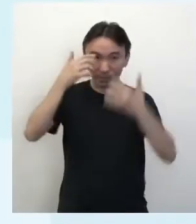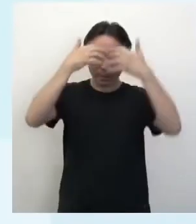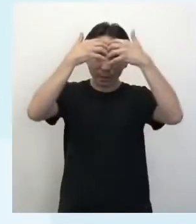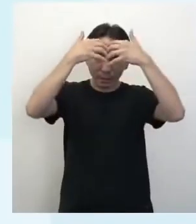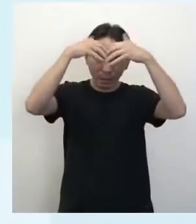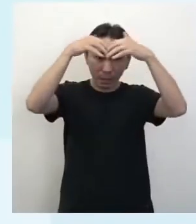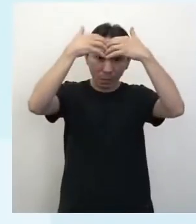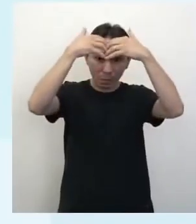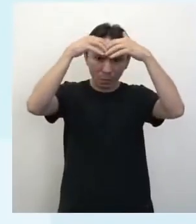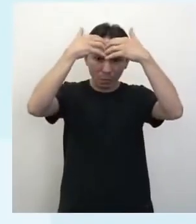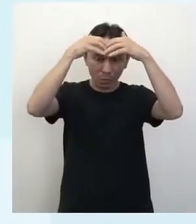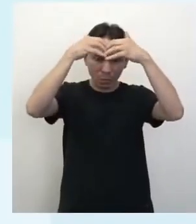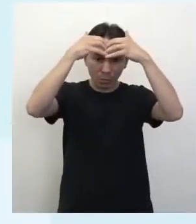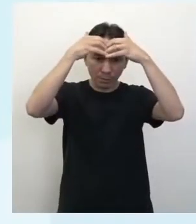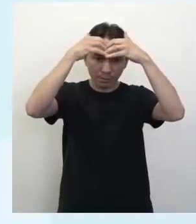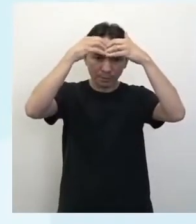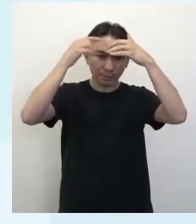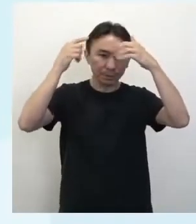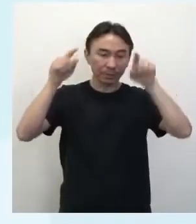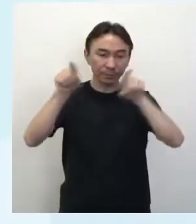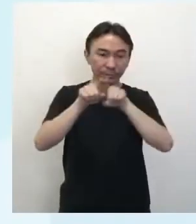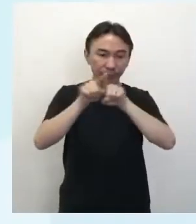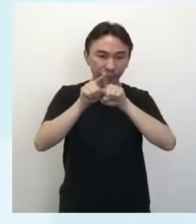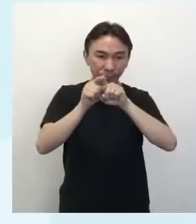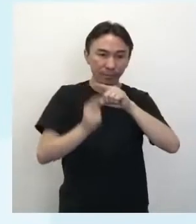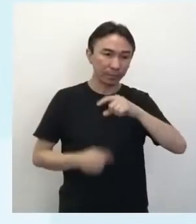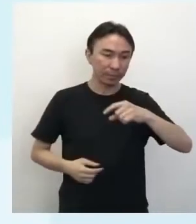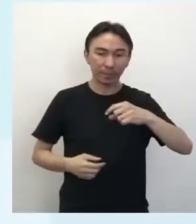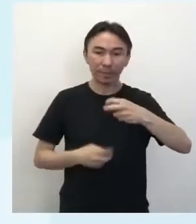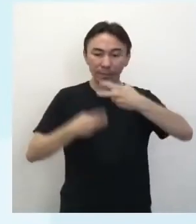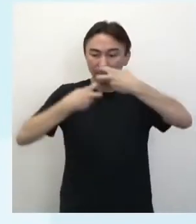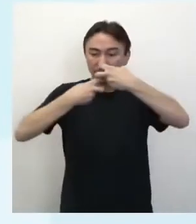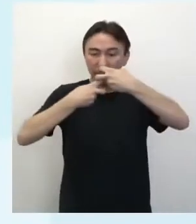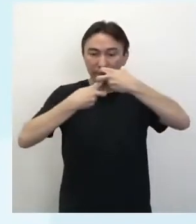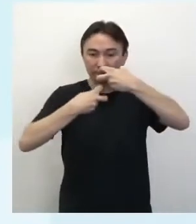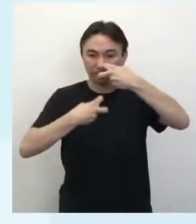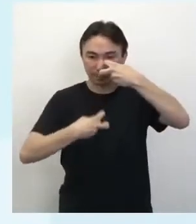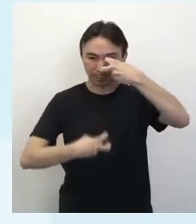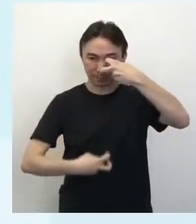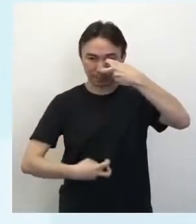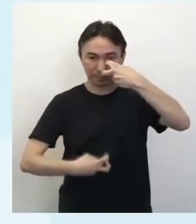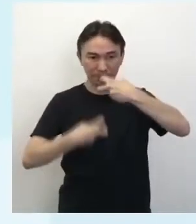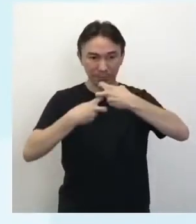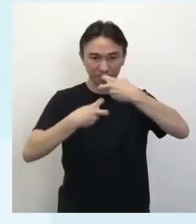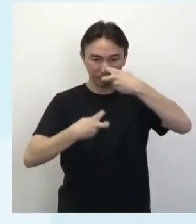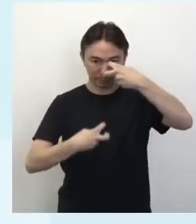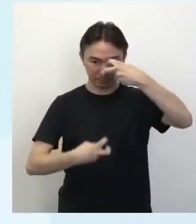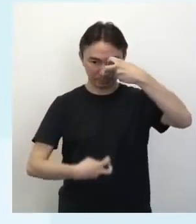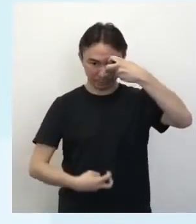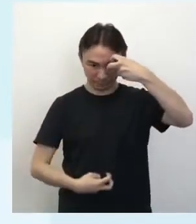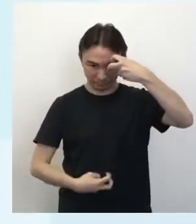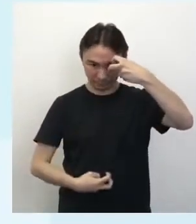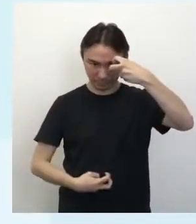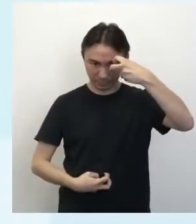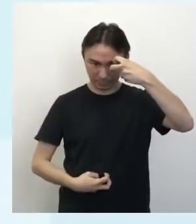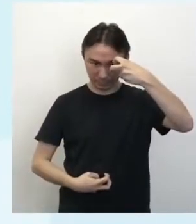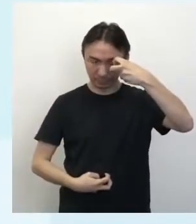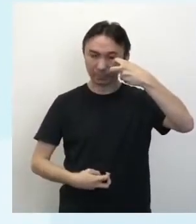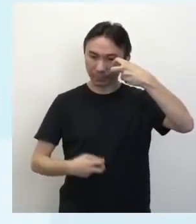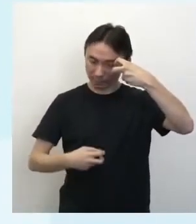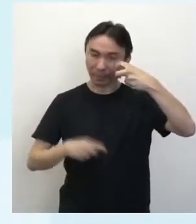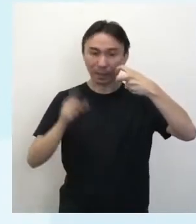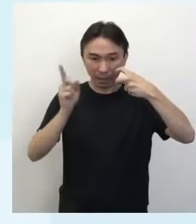tá bom? E você tem a coluna que em alguns livros vai estar espinhal, em outros vai estar espinal, tá? Então, esse é o